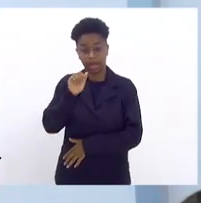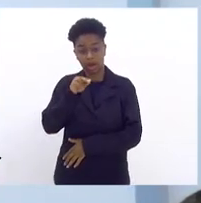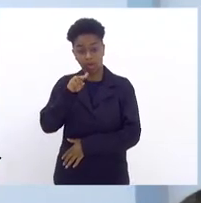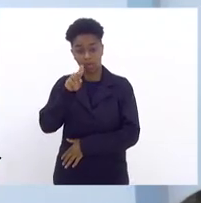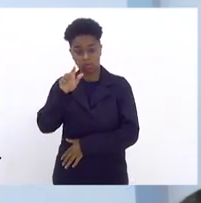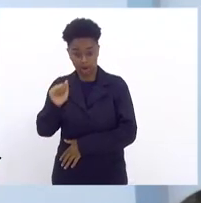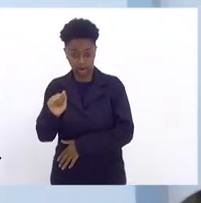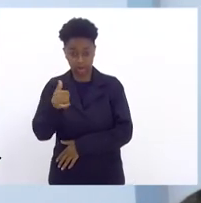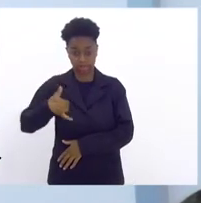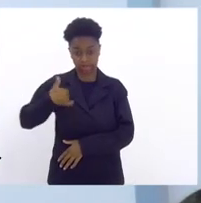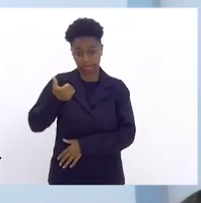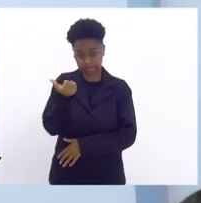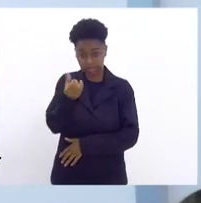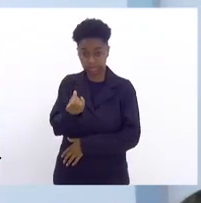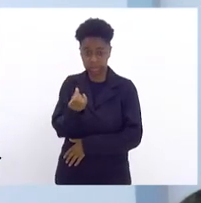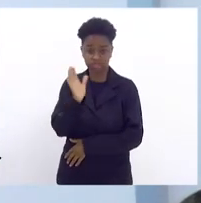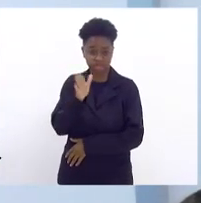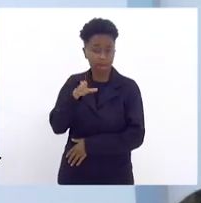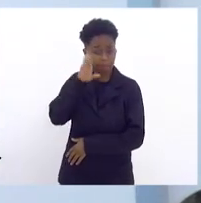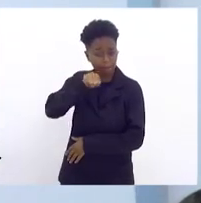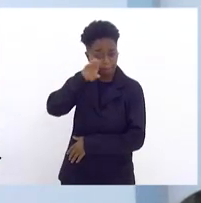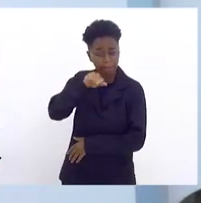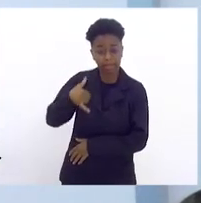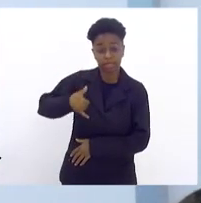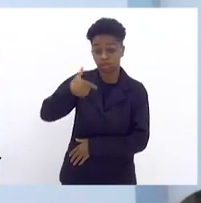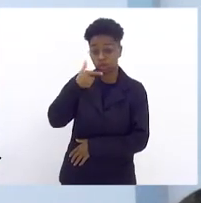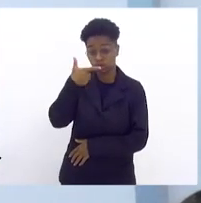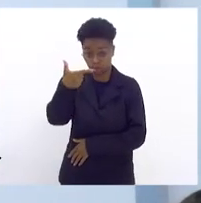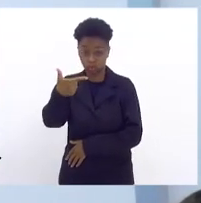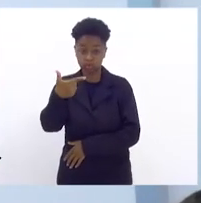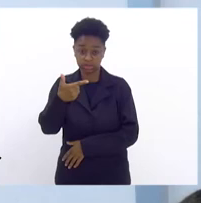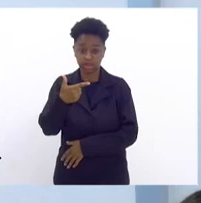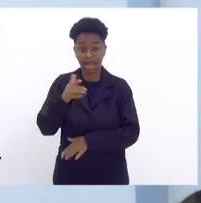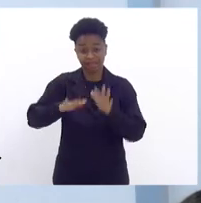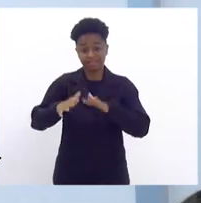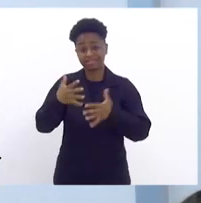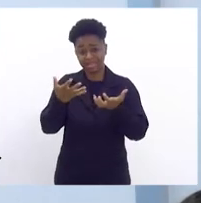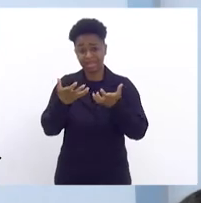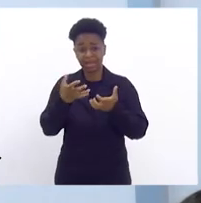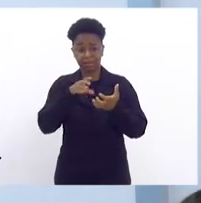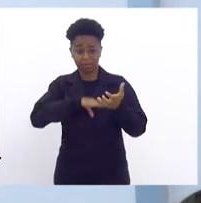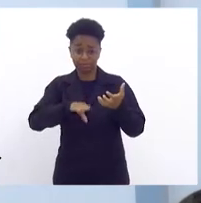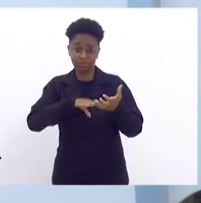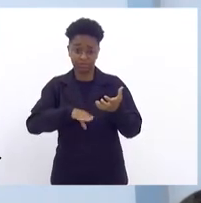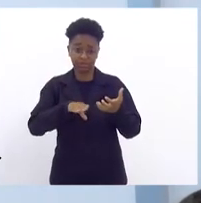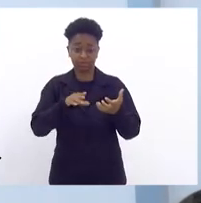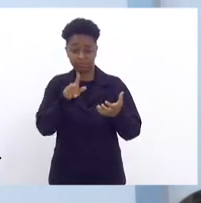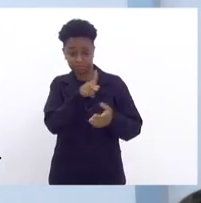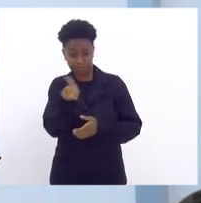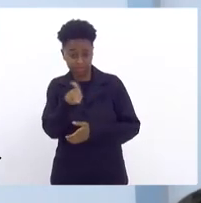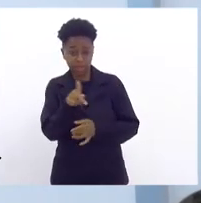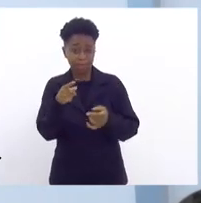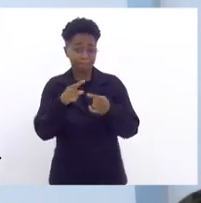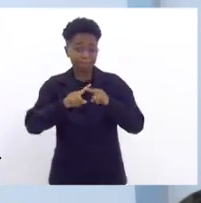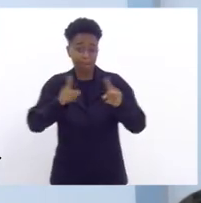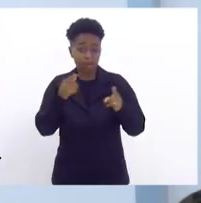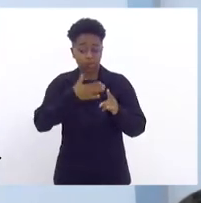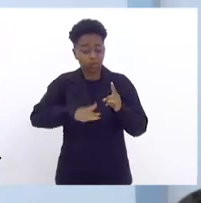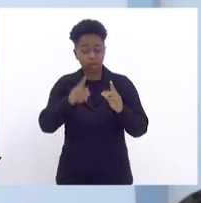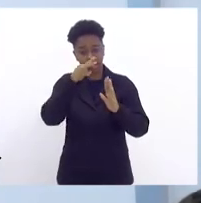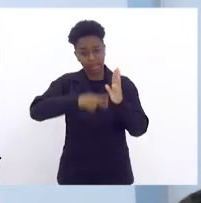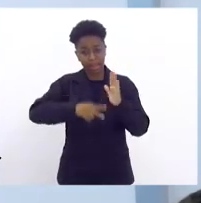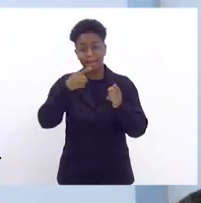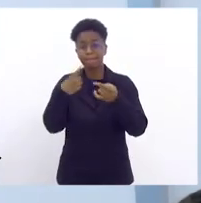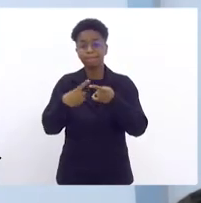corretamente hoje aos dois anos de idade por muitos anos que ser professor de língua portuguesa sem gostar de ler mas porque ele disse que os meninos do